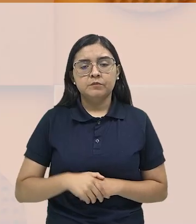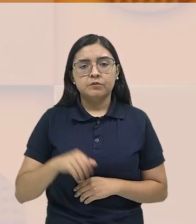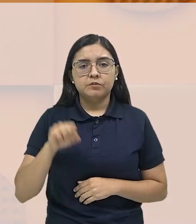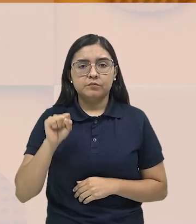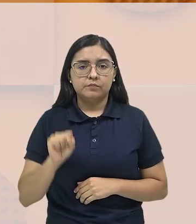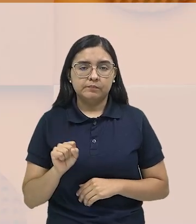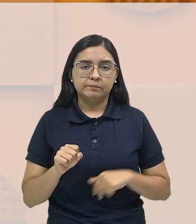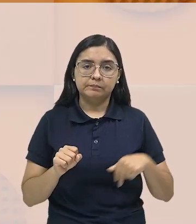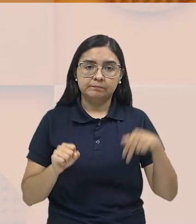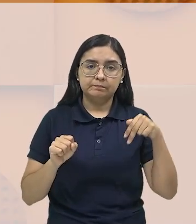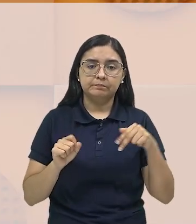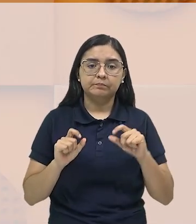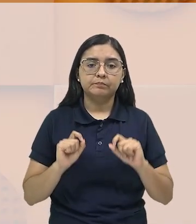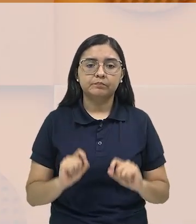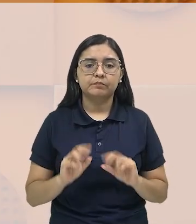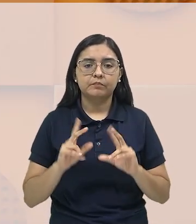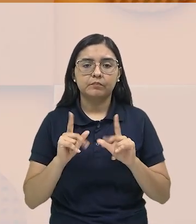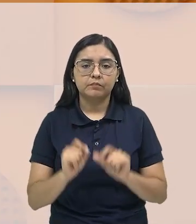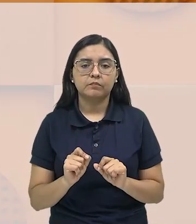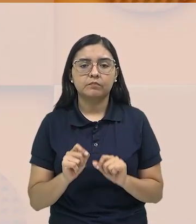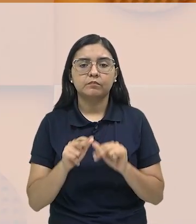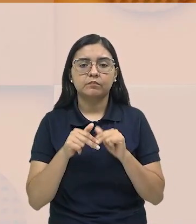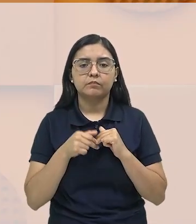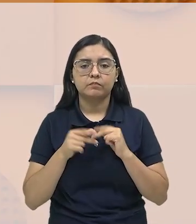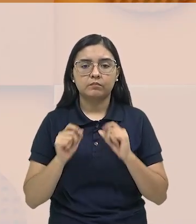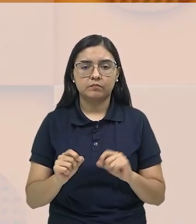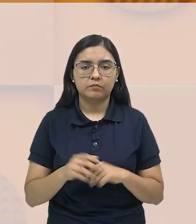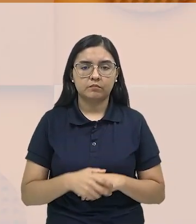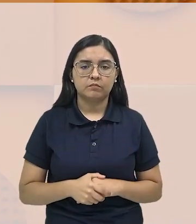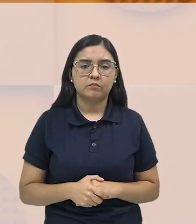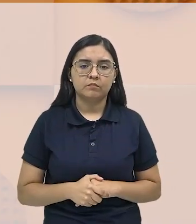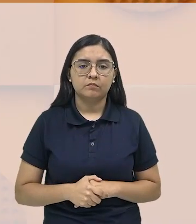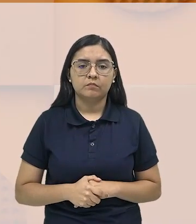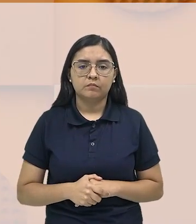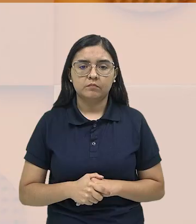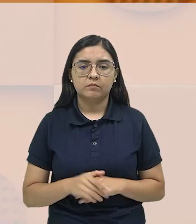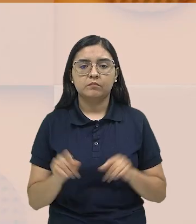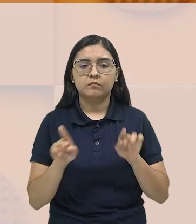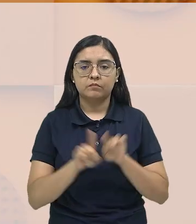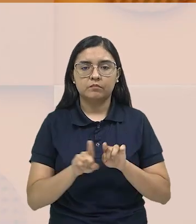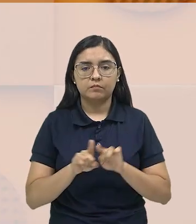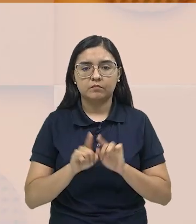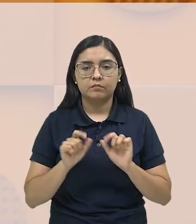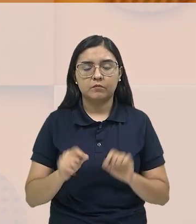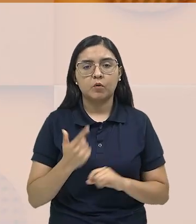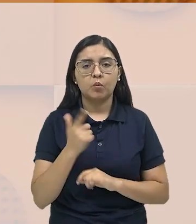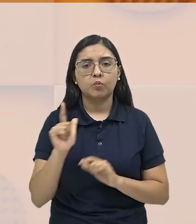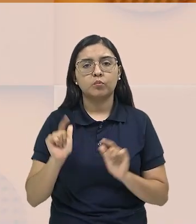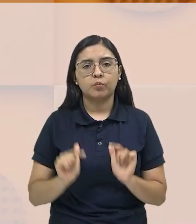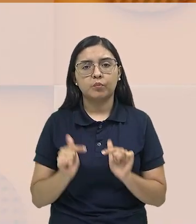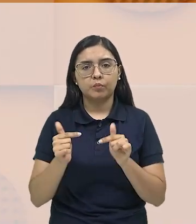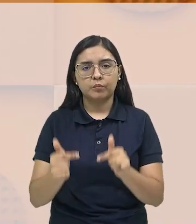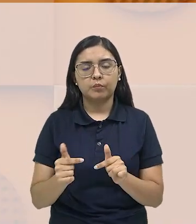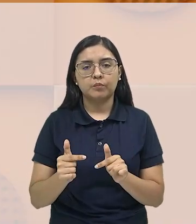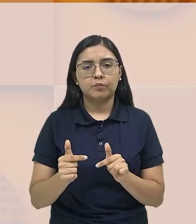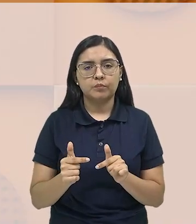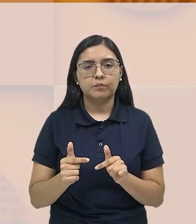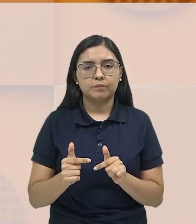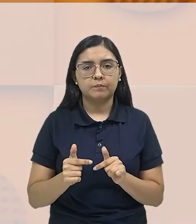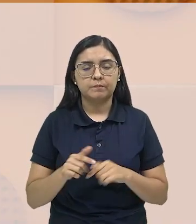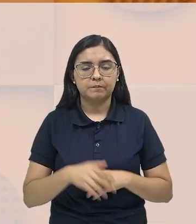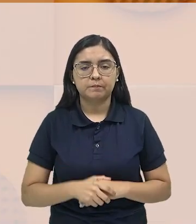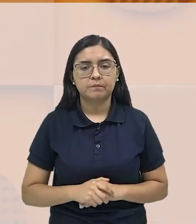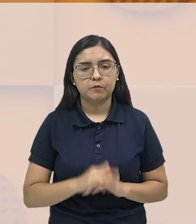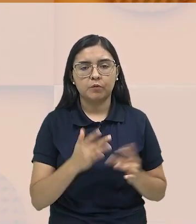né? E tudo isso vai ser gerado por conta da Marcha para o Oeste, que vai ser um outro evento bem importante no